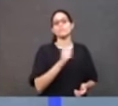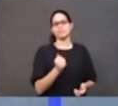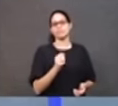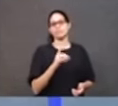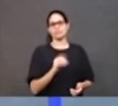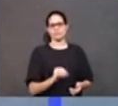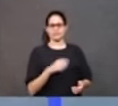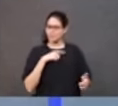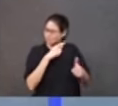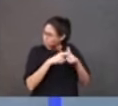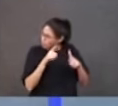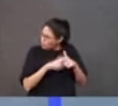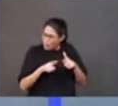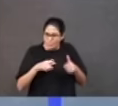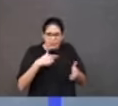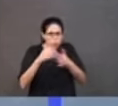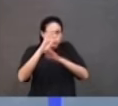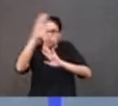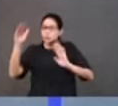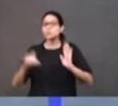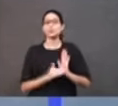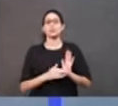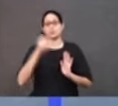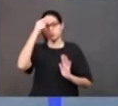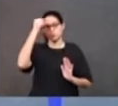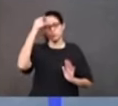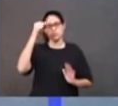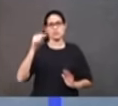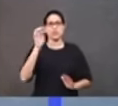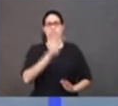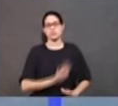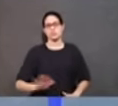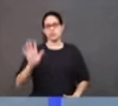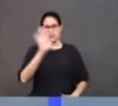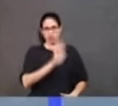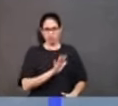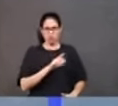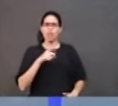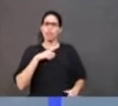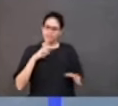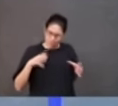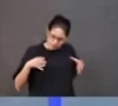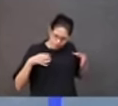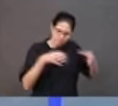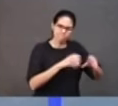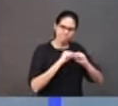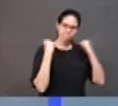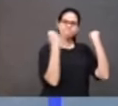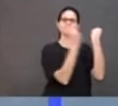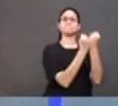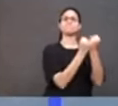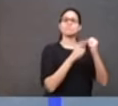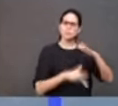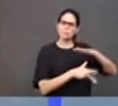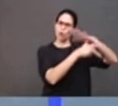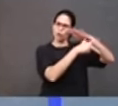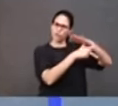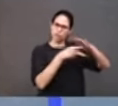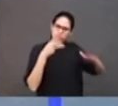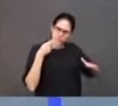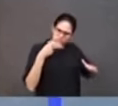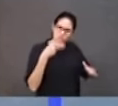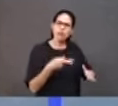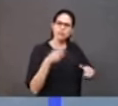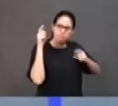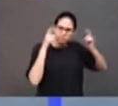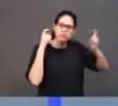um todo. Inclusive, através do Fórum de Pró-Reitores, em vários momentos nos manifestamos com relação a essa preocupação.